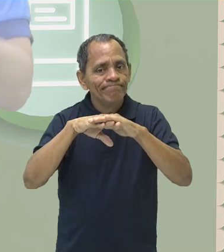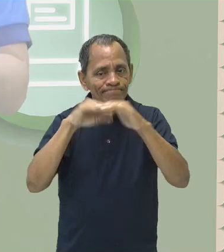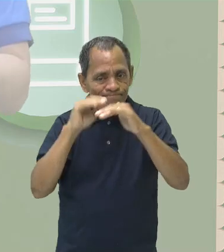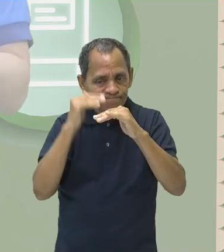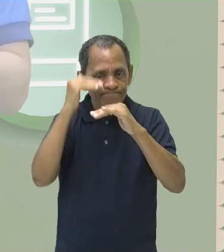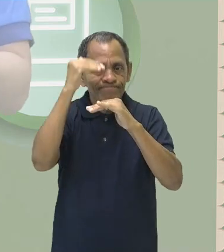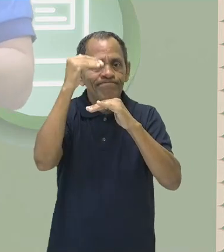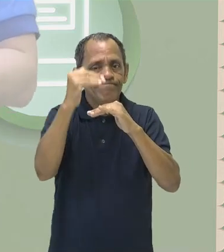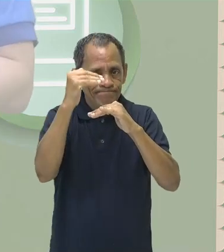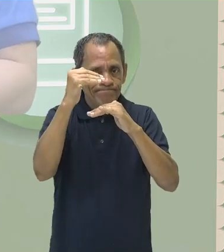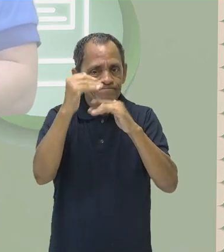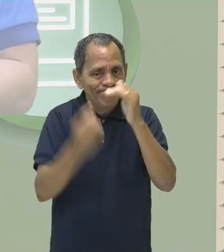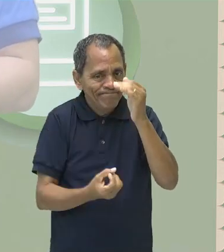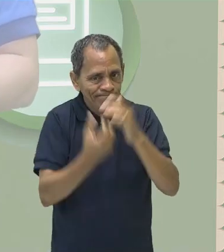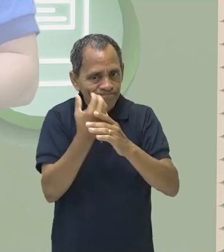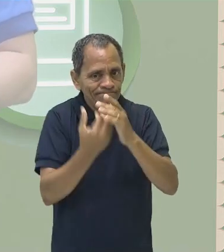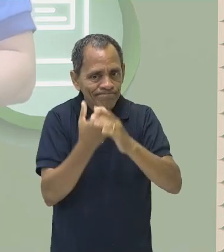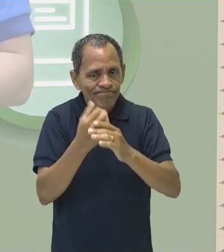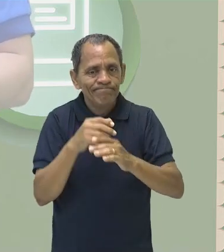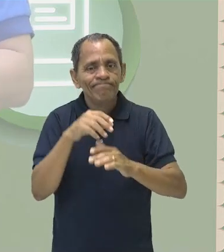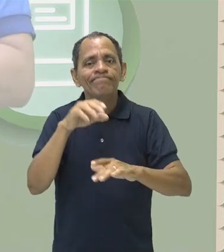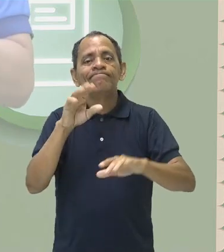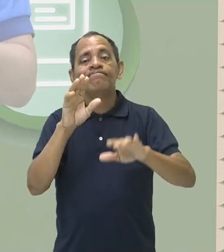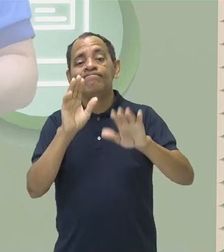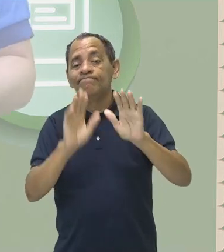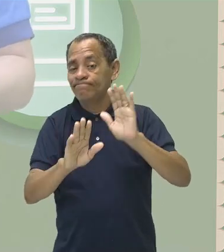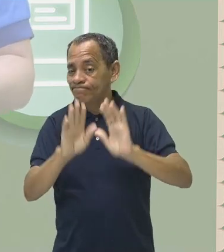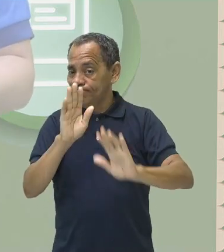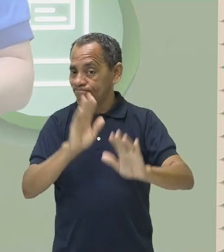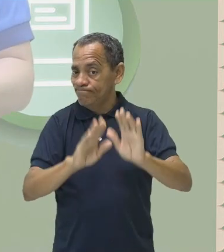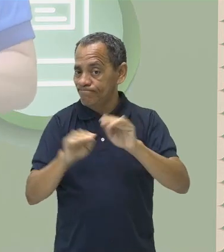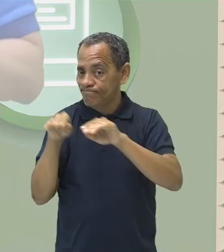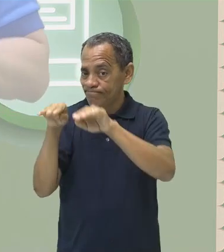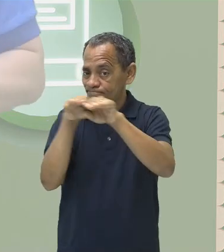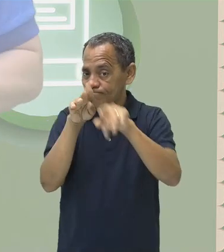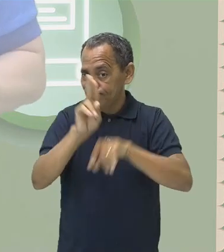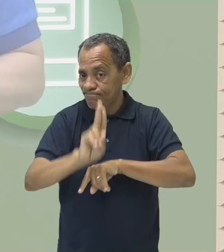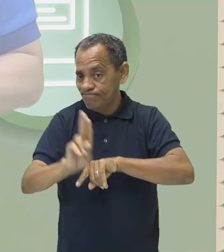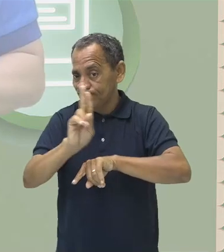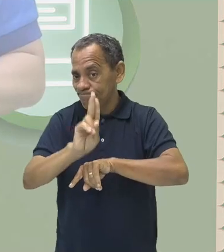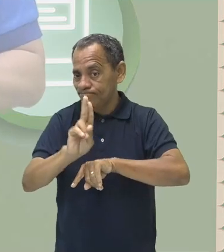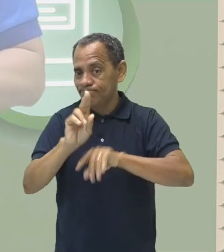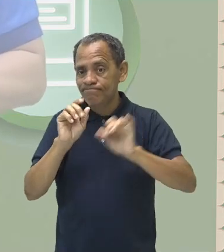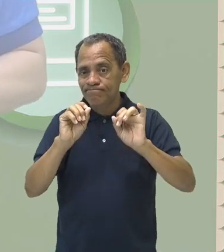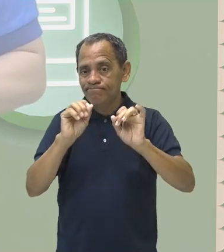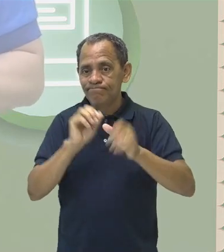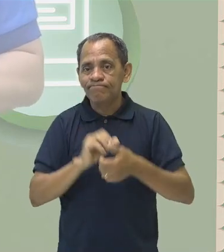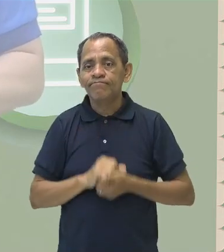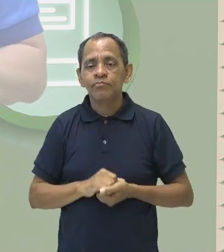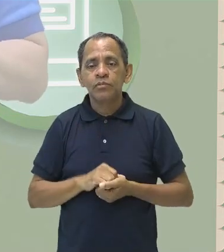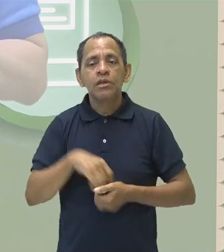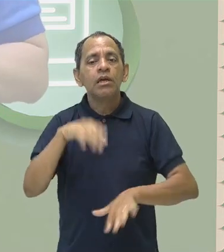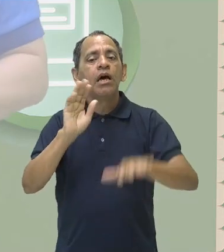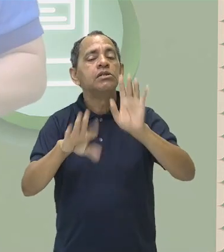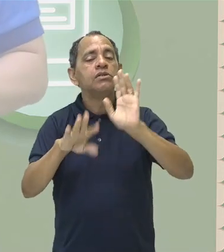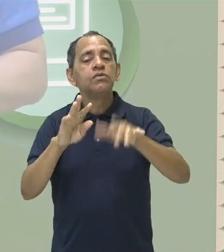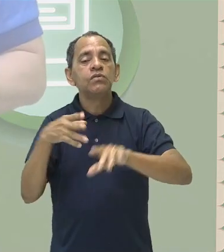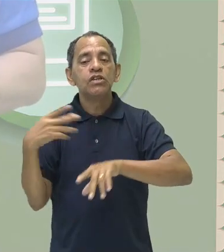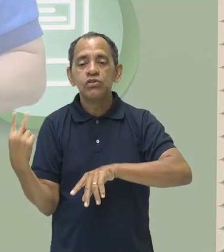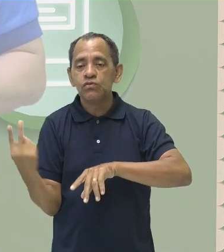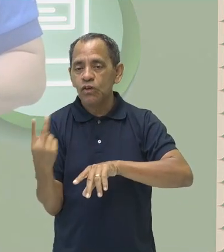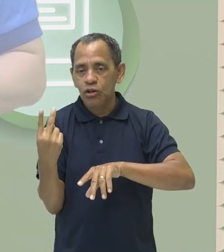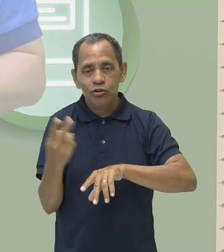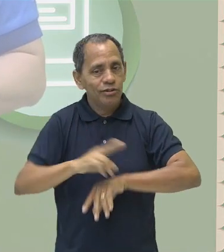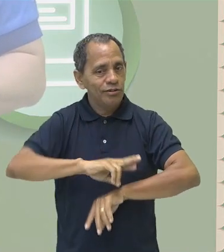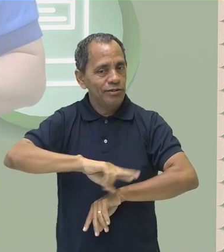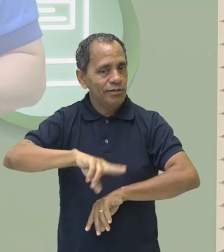aos estabelecidos para um determinado padrão, para um determinado uso. Então, às vezes, os valores não estão ali corretos